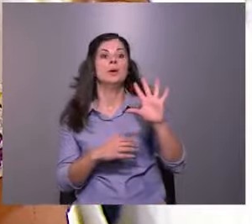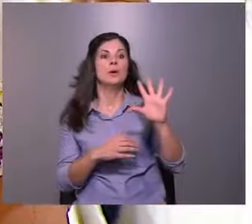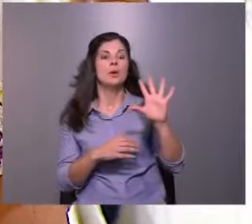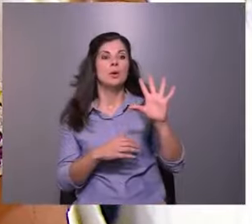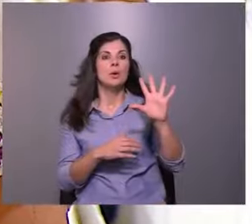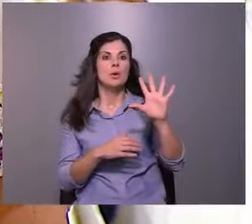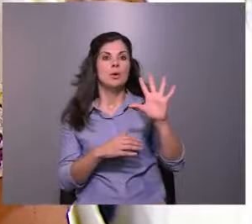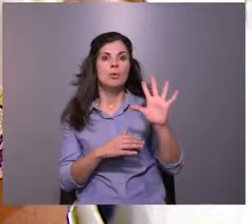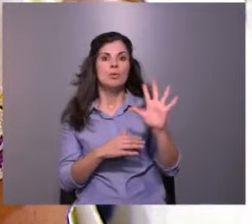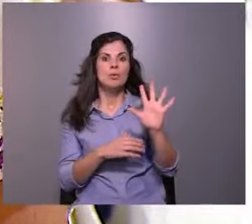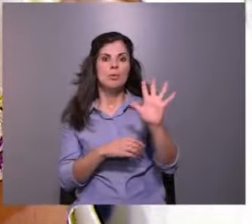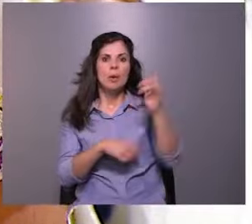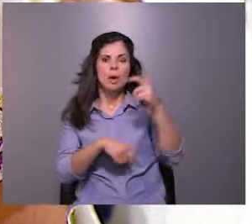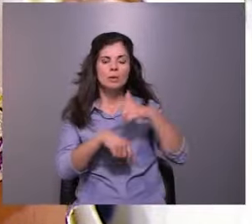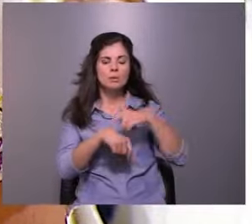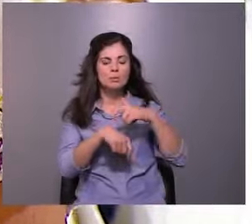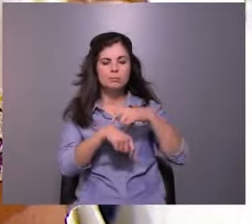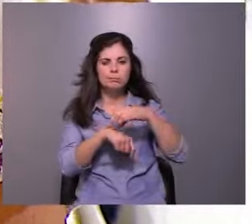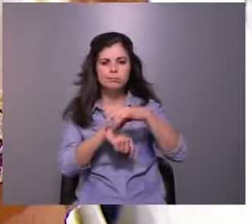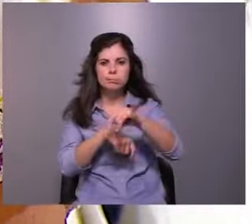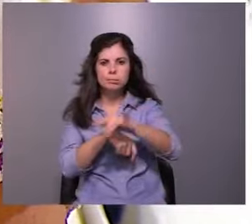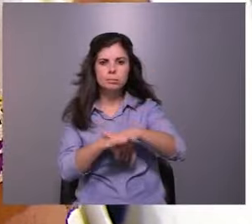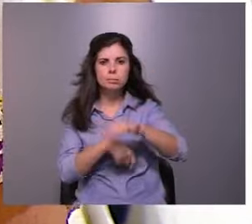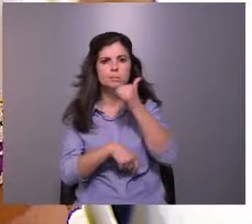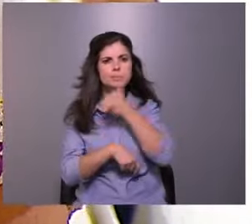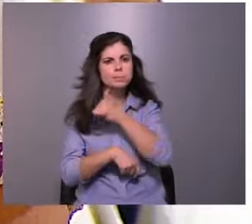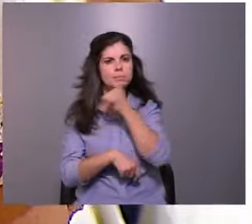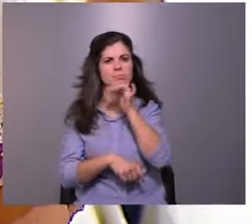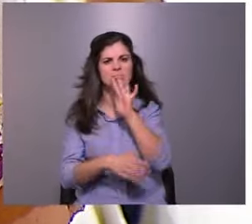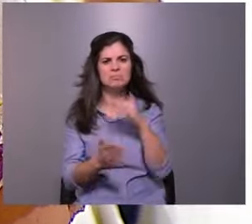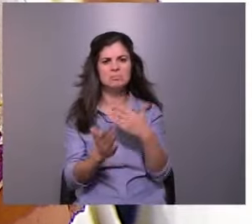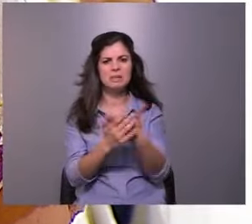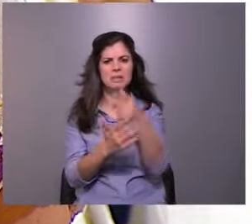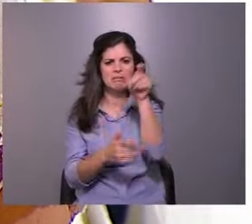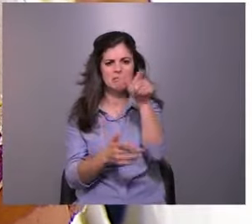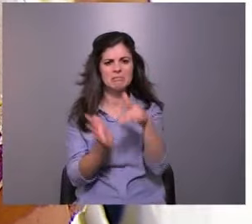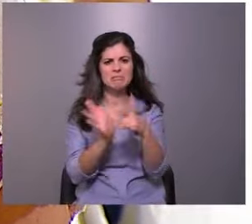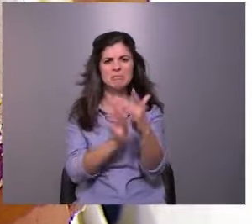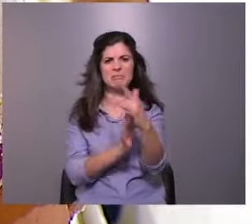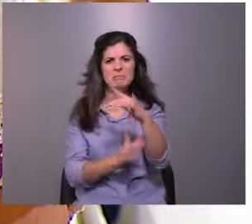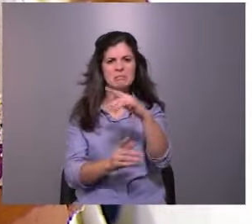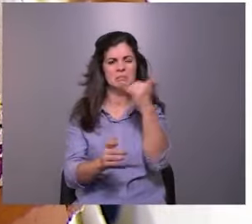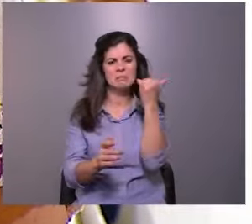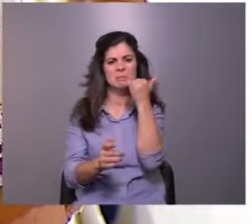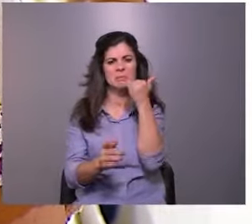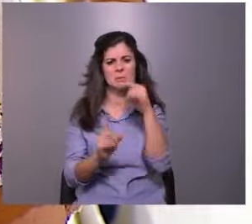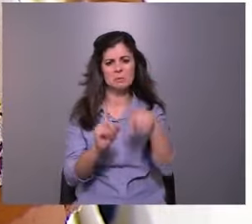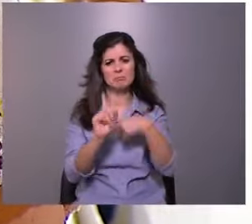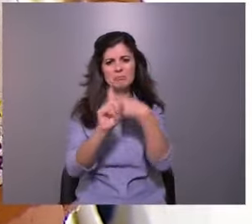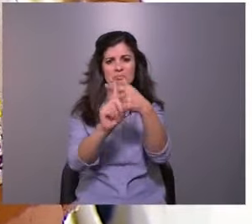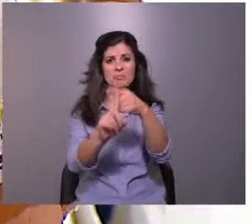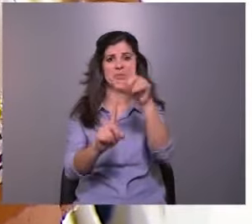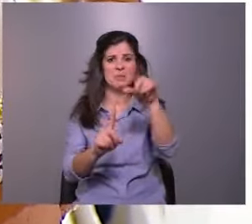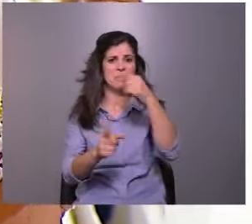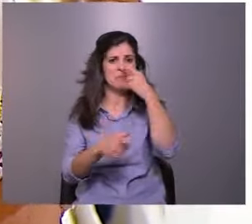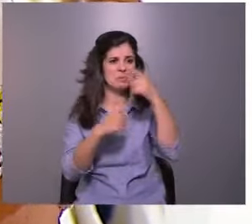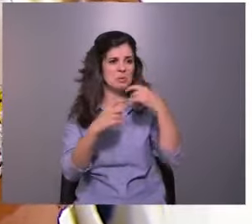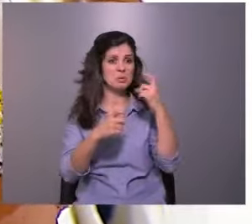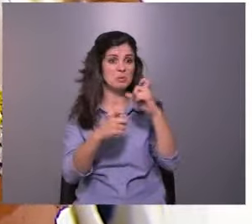Quinto mistério, meditamos na crucifixão e morte de Jesus.